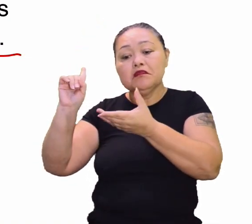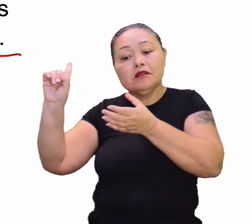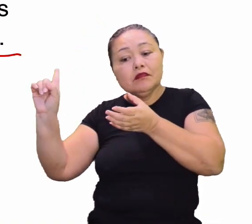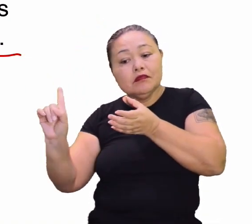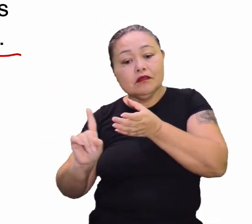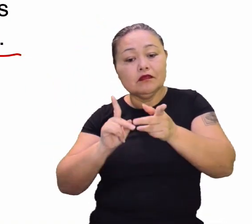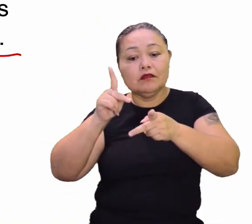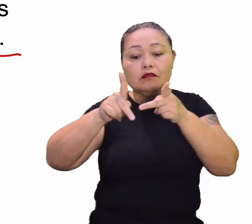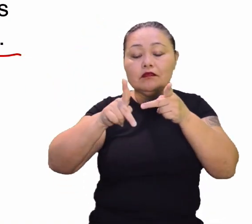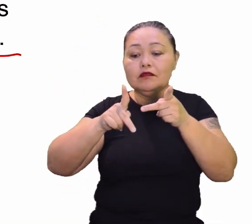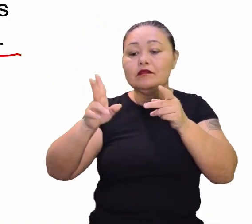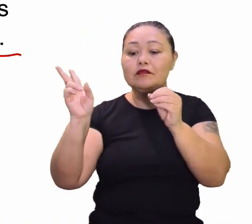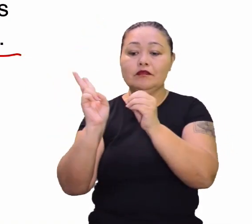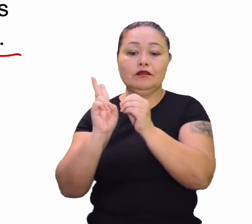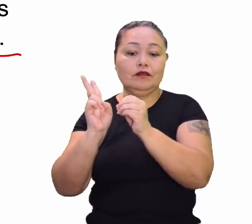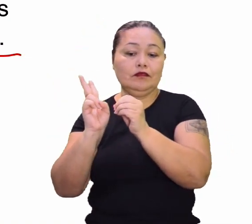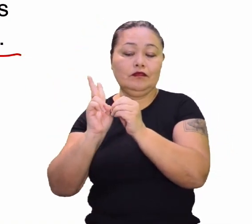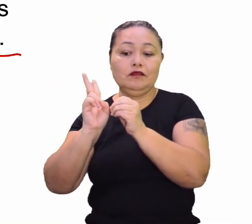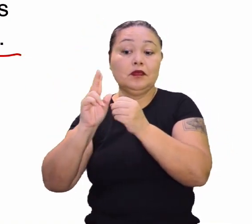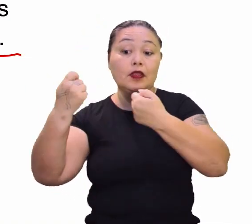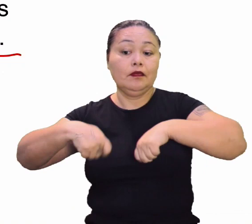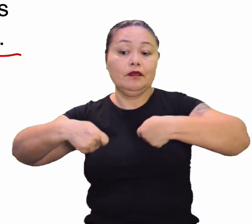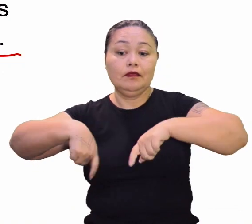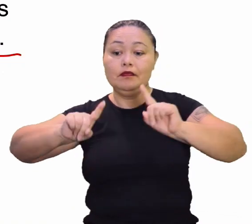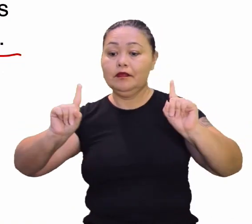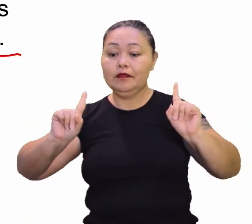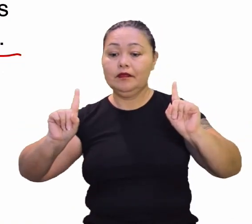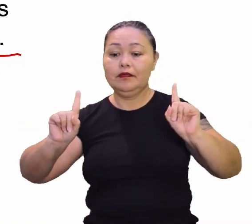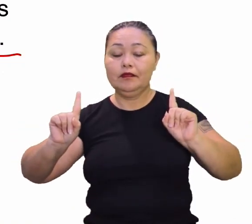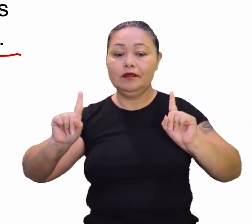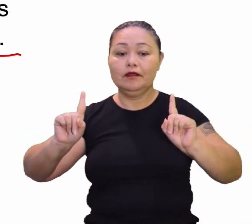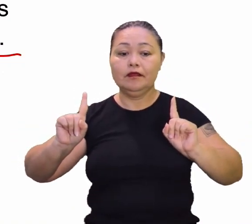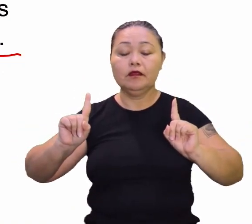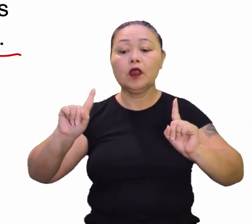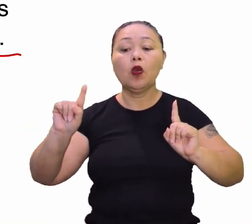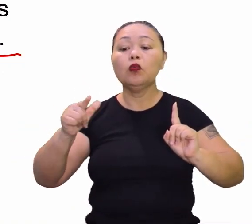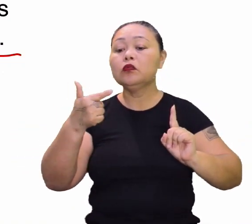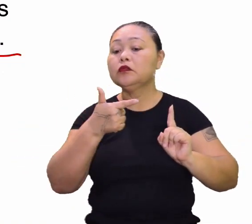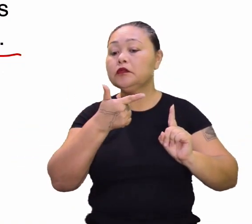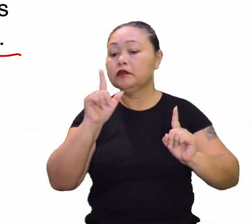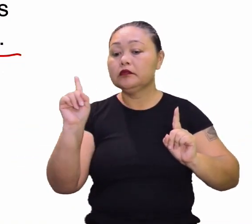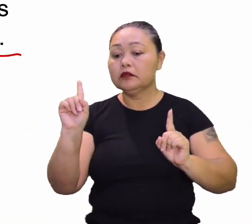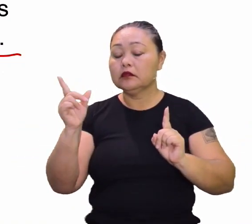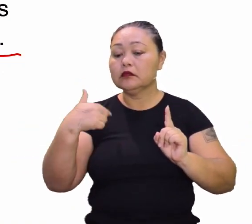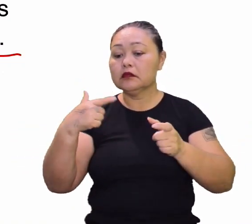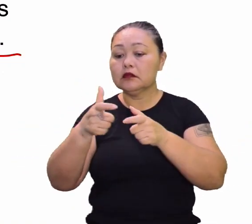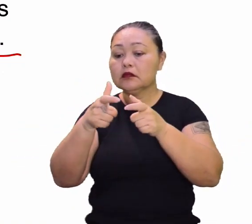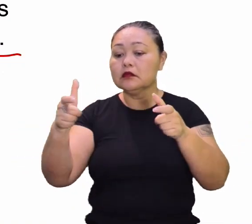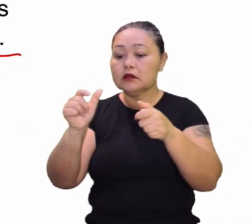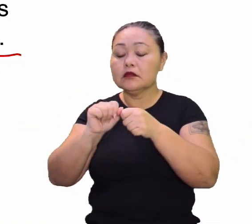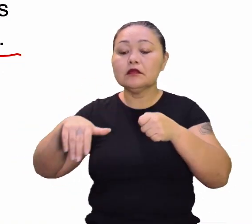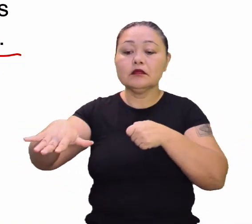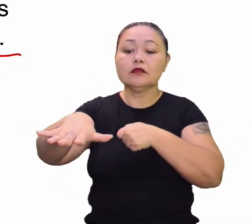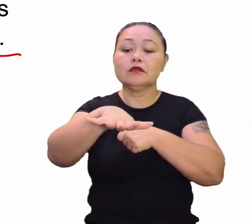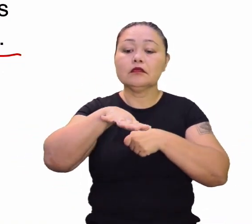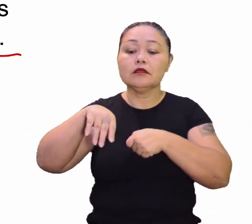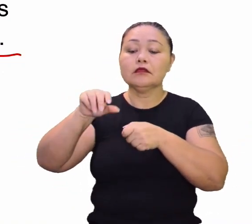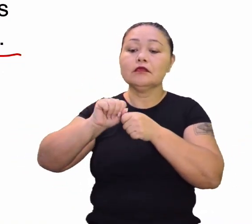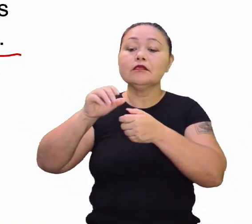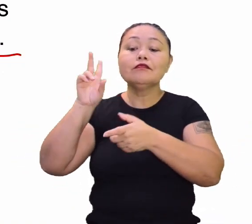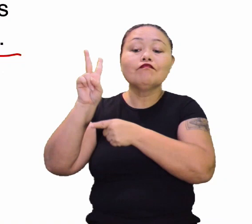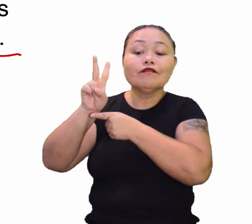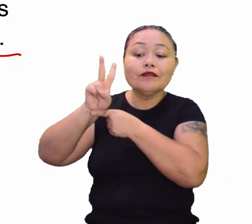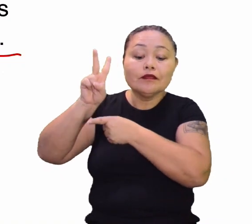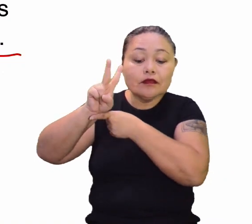vai fazer a integração entre povos indígenas. Eles não precisam disso. E tem uma outra situação, que a maior parte dessas áreas são unidade